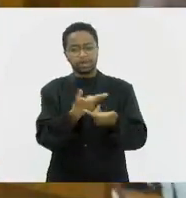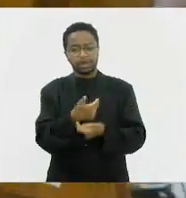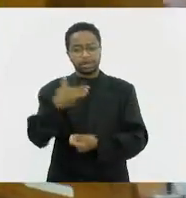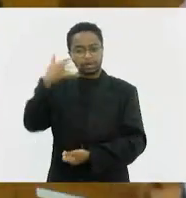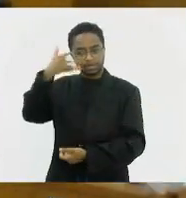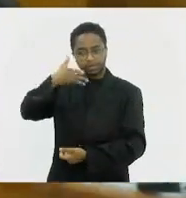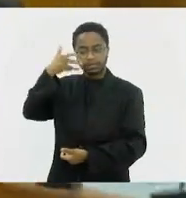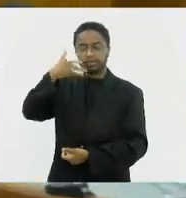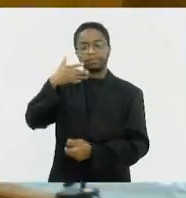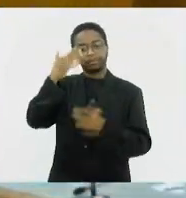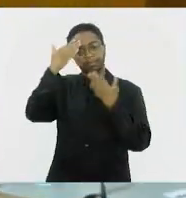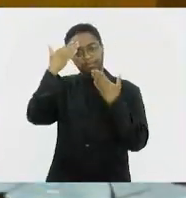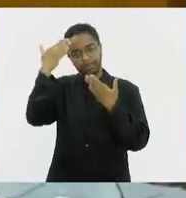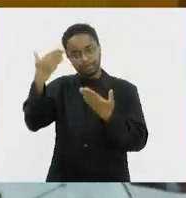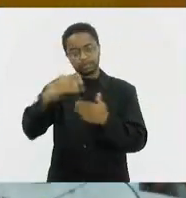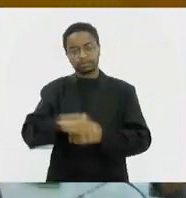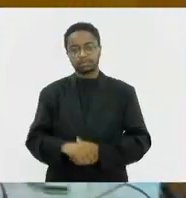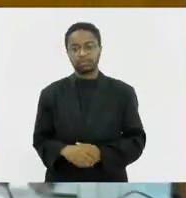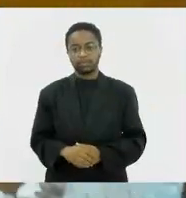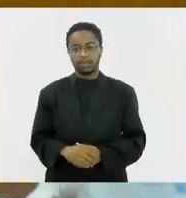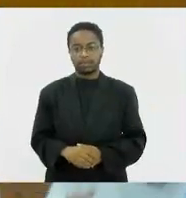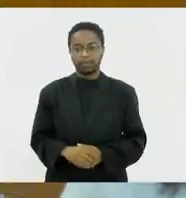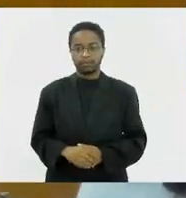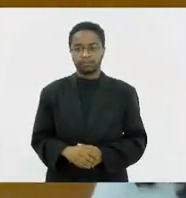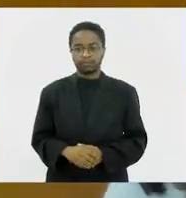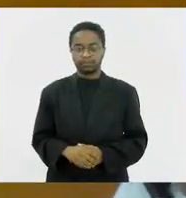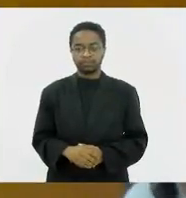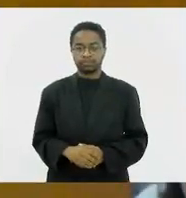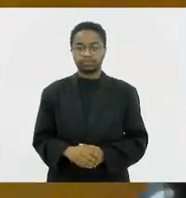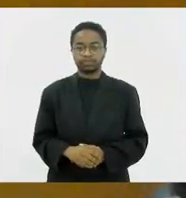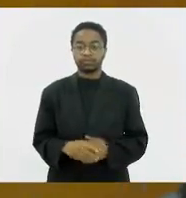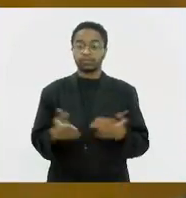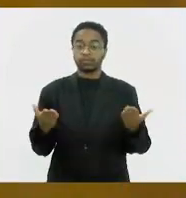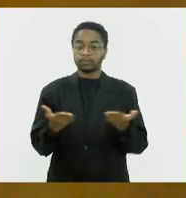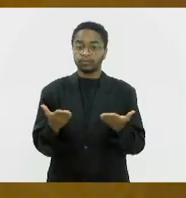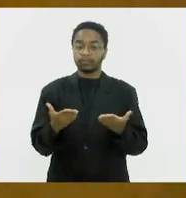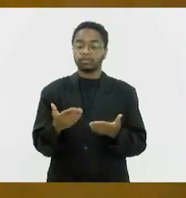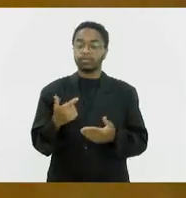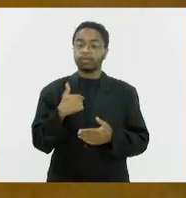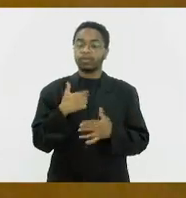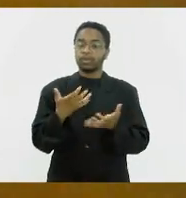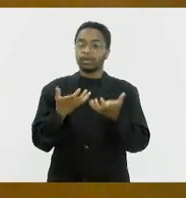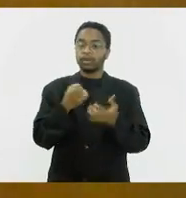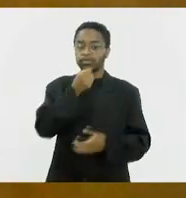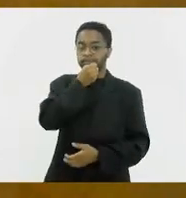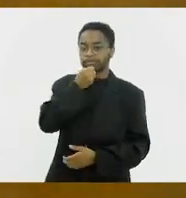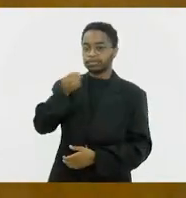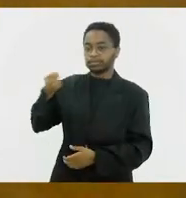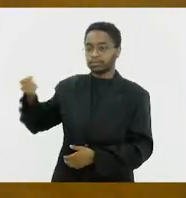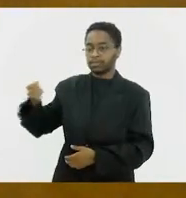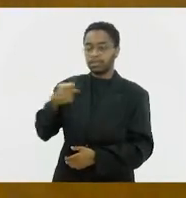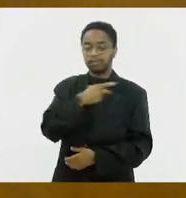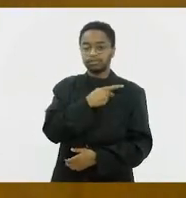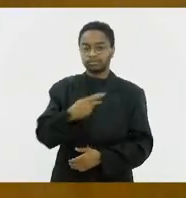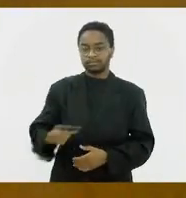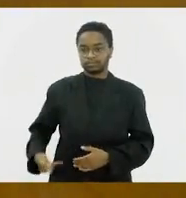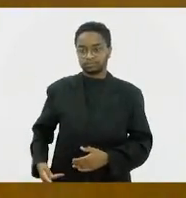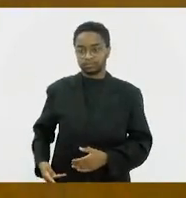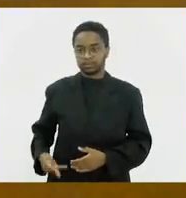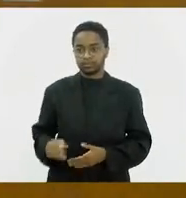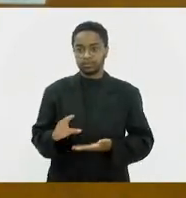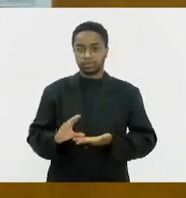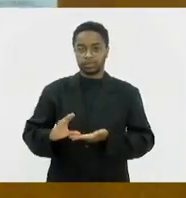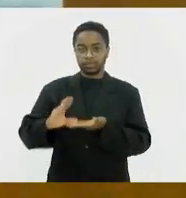muito obrigado de coração. Queria agora passar a palavra para o nosso presidente do